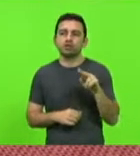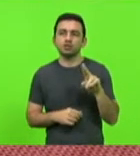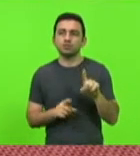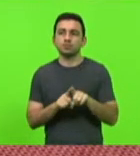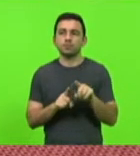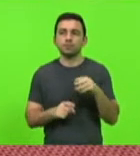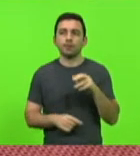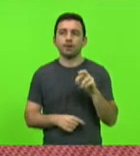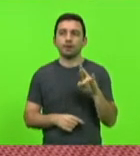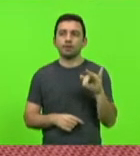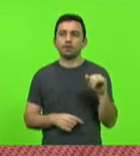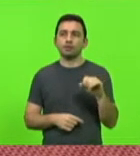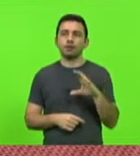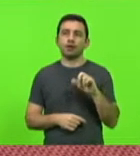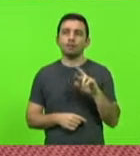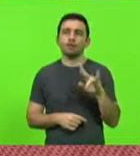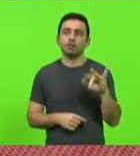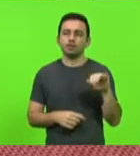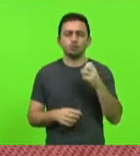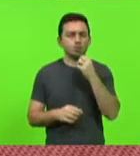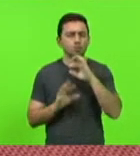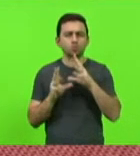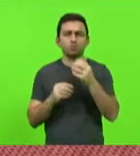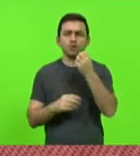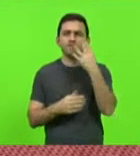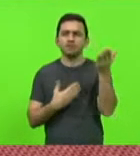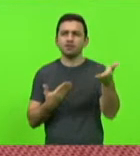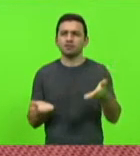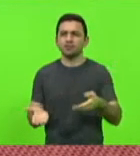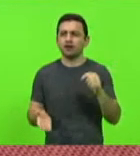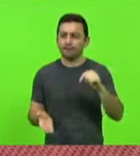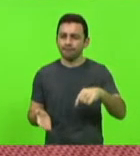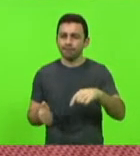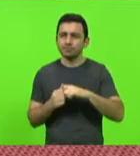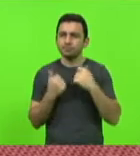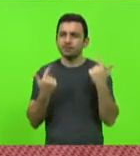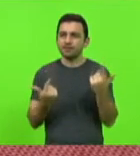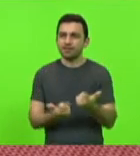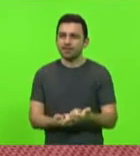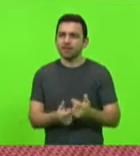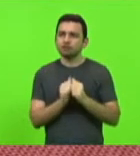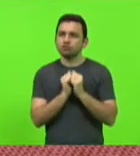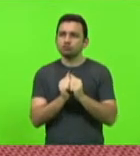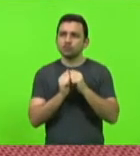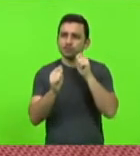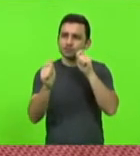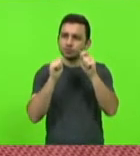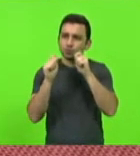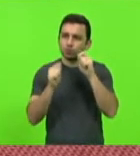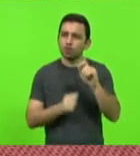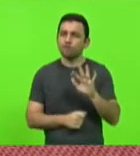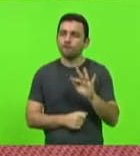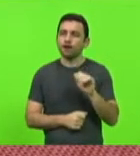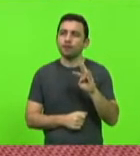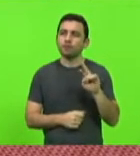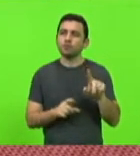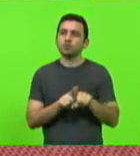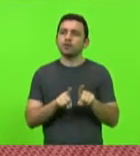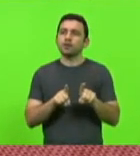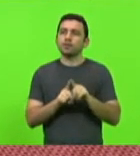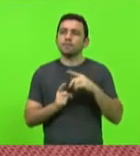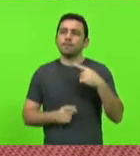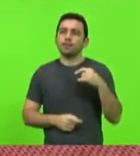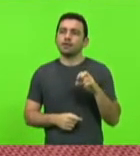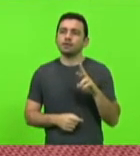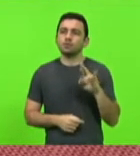seu Carmelino. Sejam muito bem-vindos a essa casa, acompanhados do nosso assessor, o Fábio e o Pedro, e essa casa é de